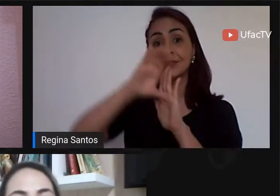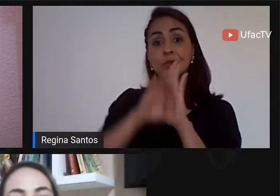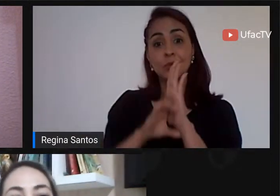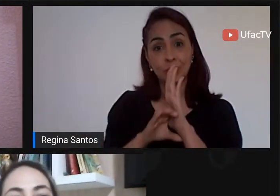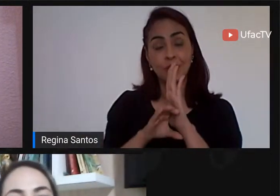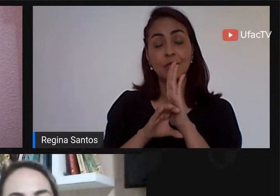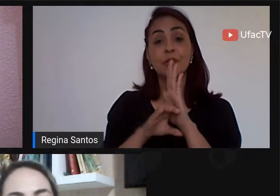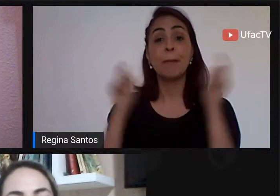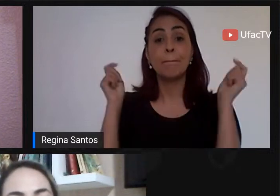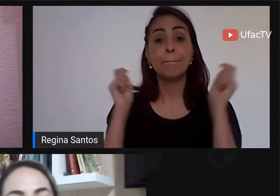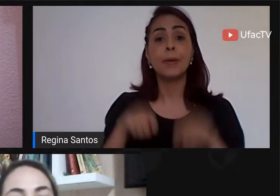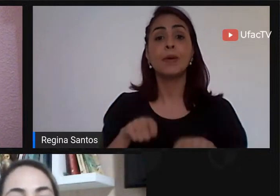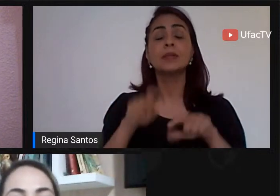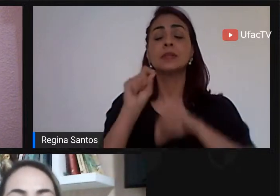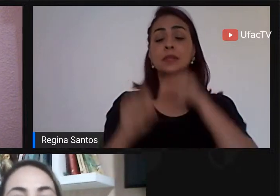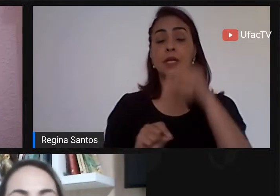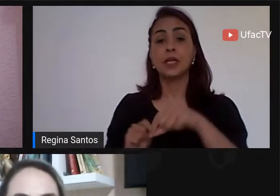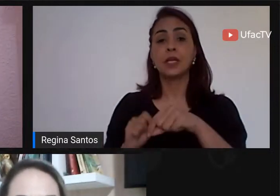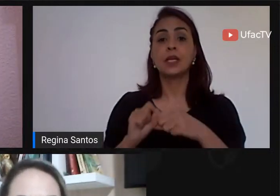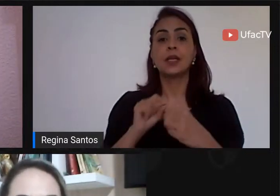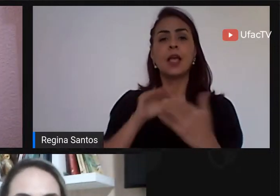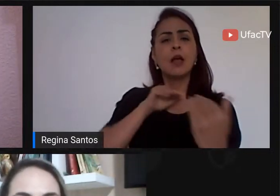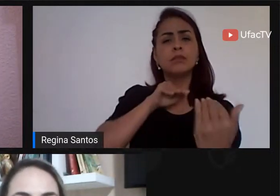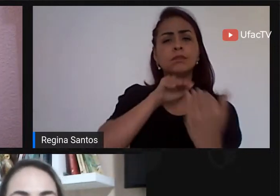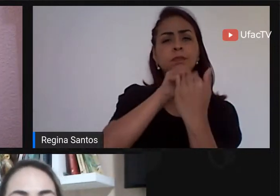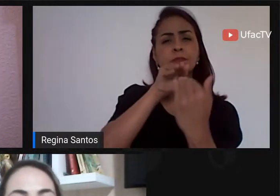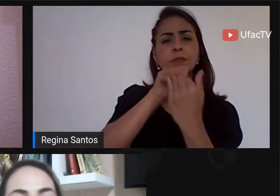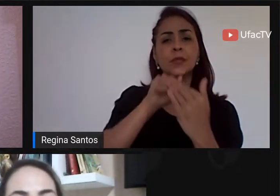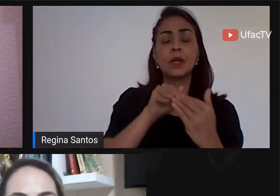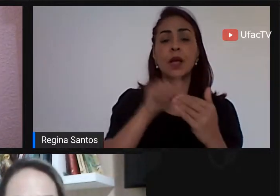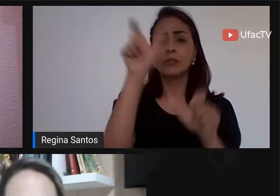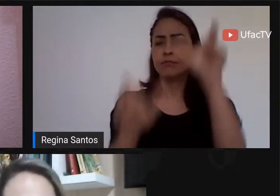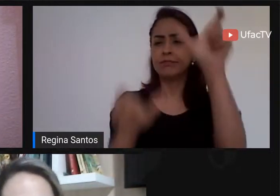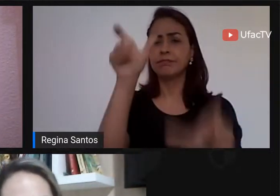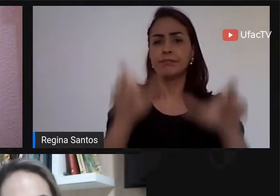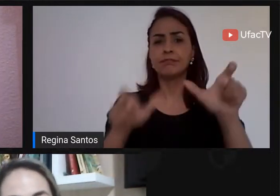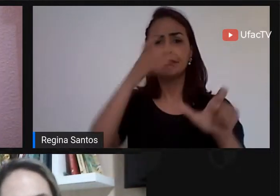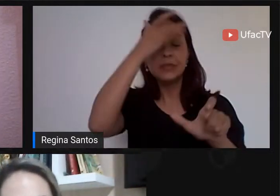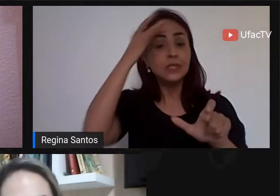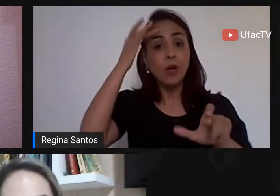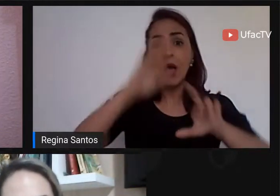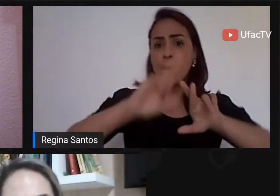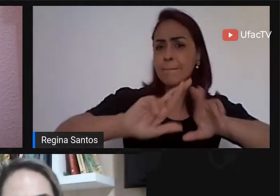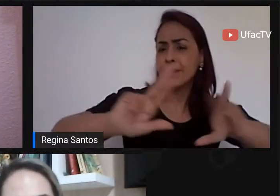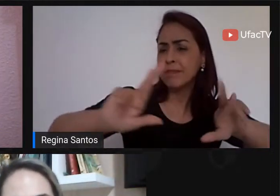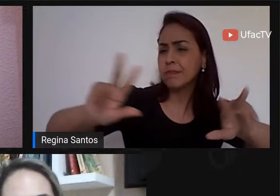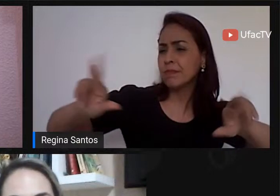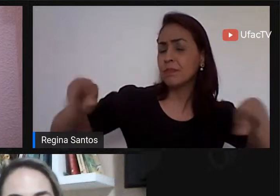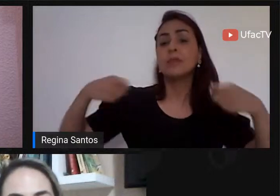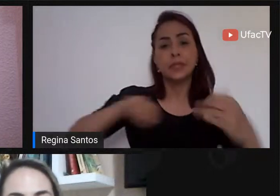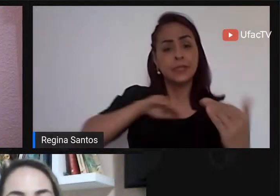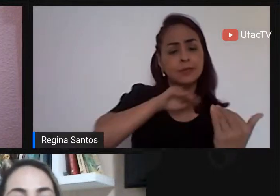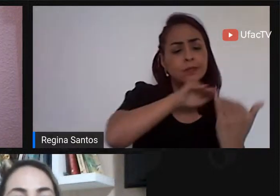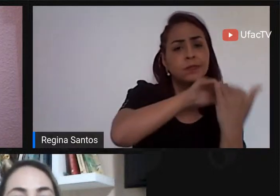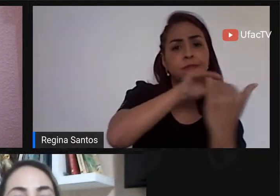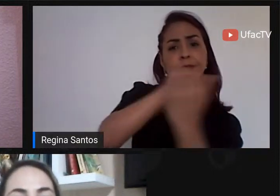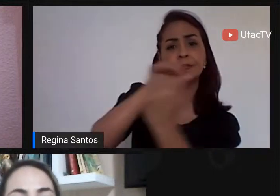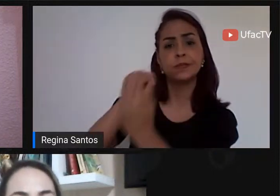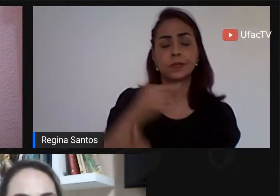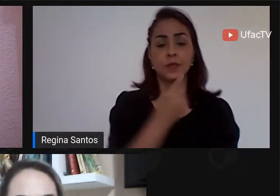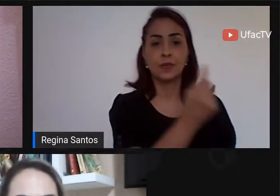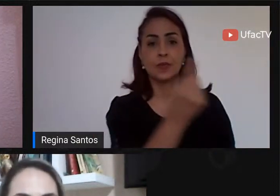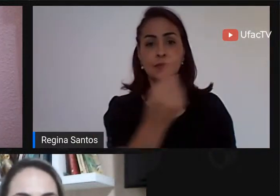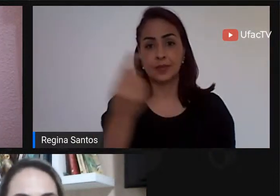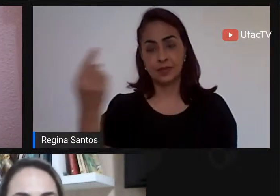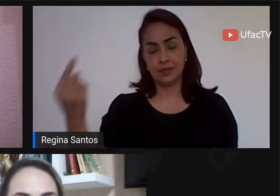diversidade, nós não temos como enfrentar ou dar conta desse contexto que a gente vive, né, porque nós